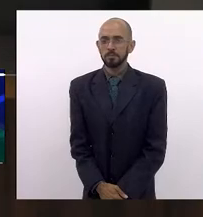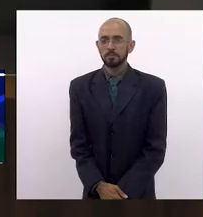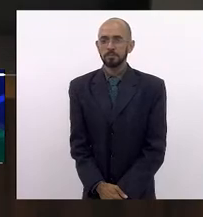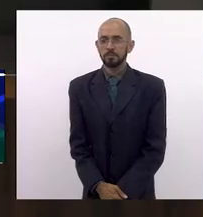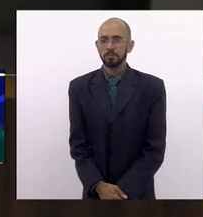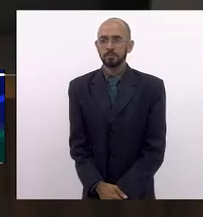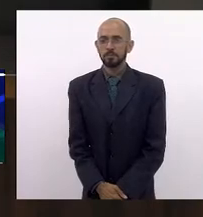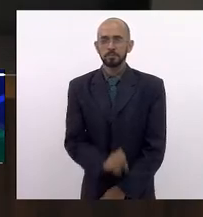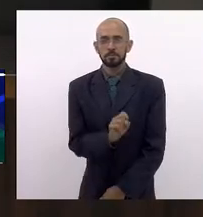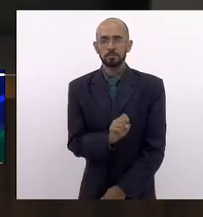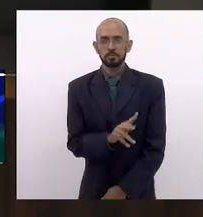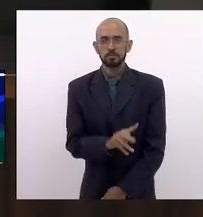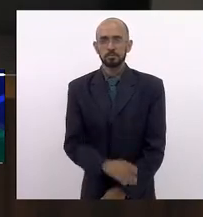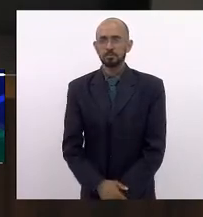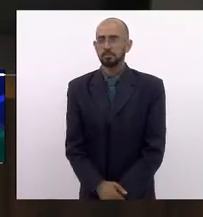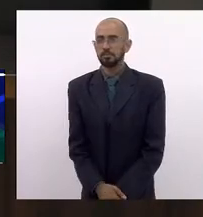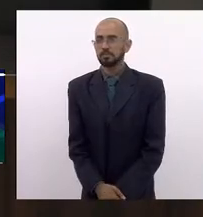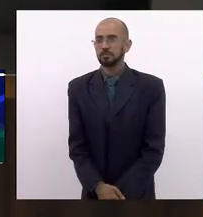Oi ok